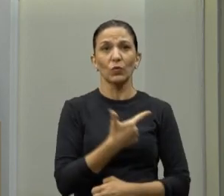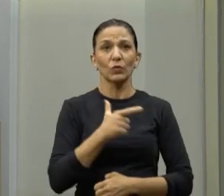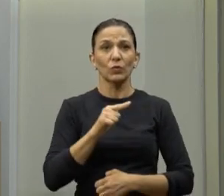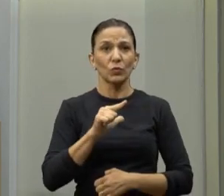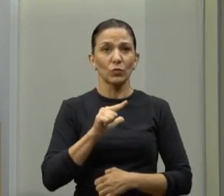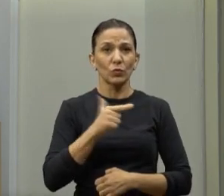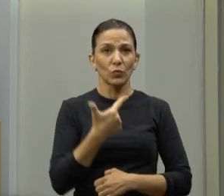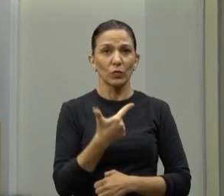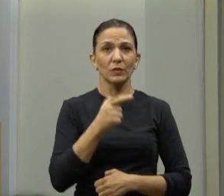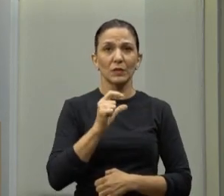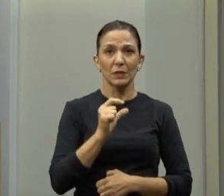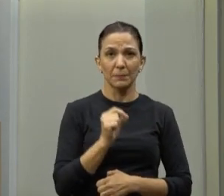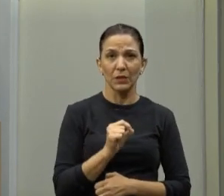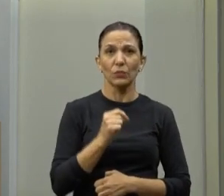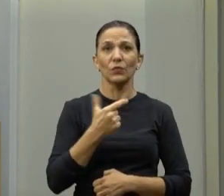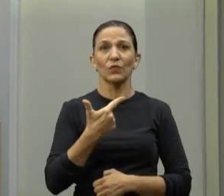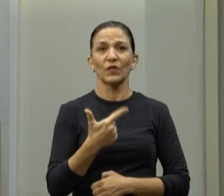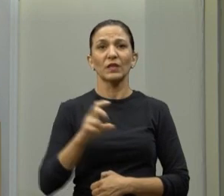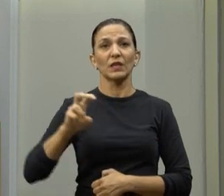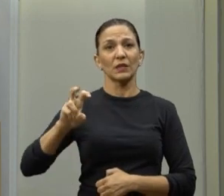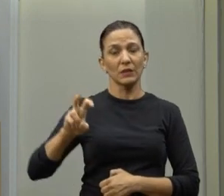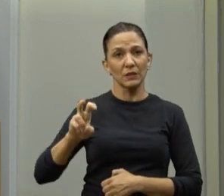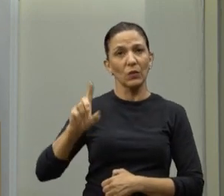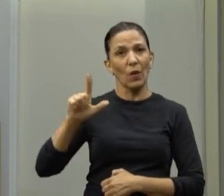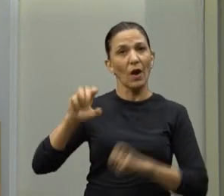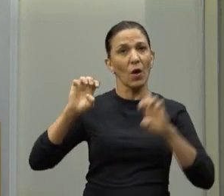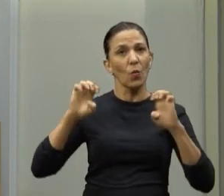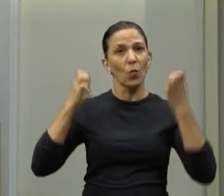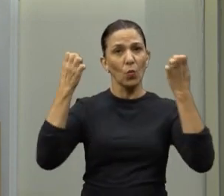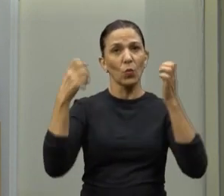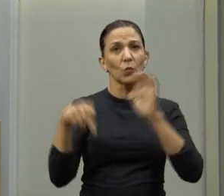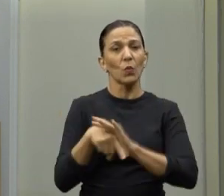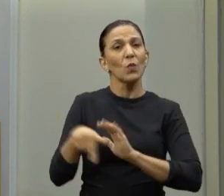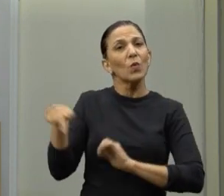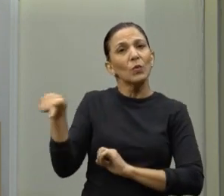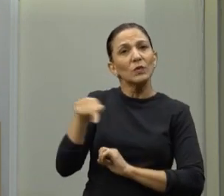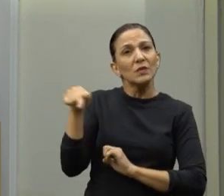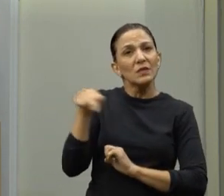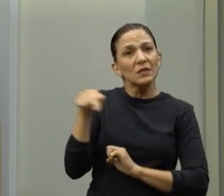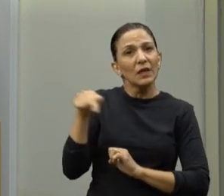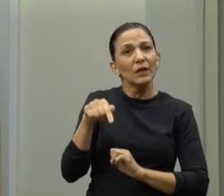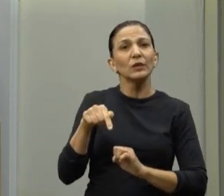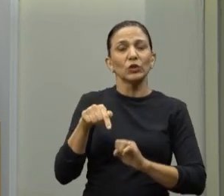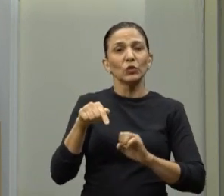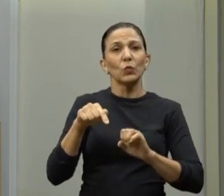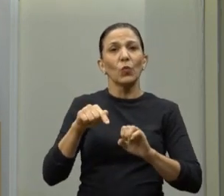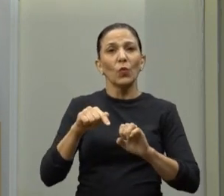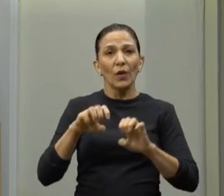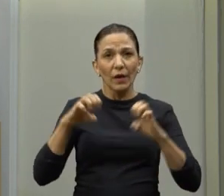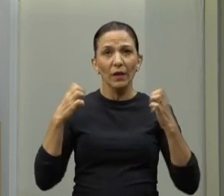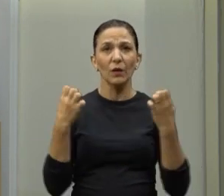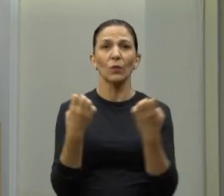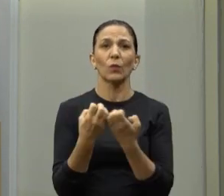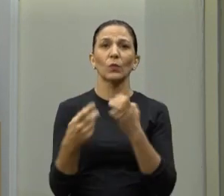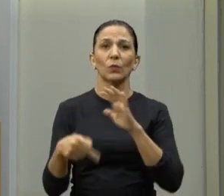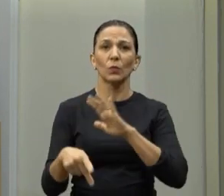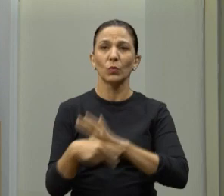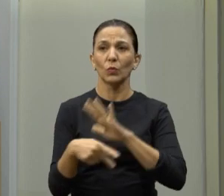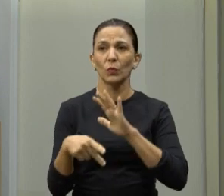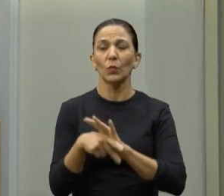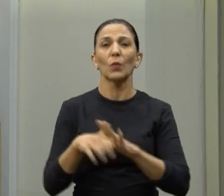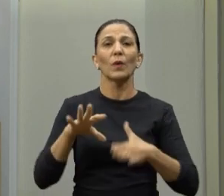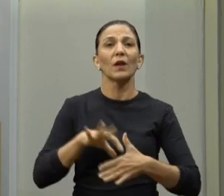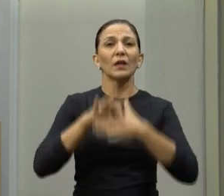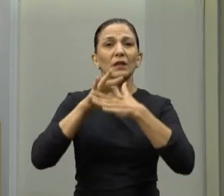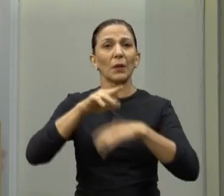5 será sede do próximo encontro do sétimo encontro de lideranças algo que nos mostra que o Brasil ele